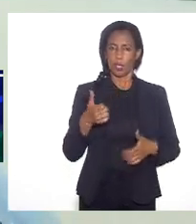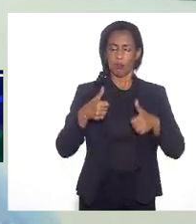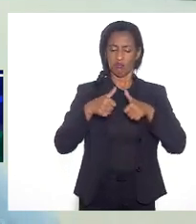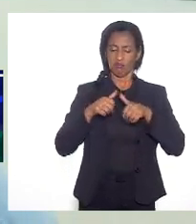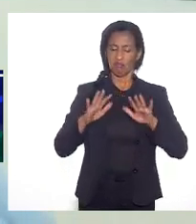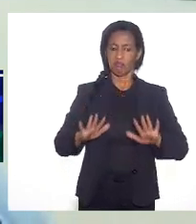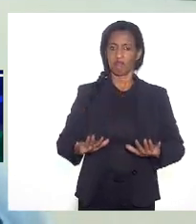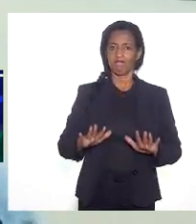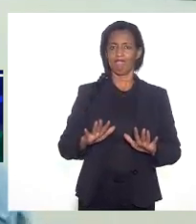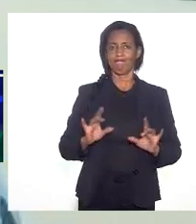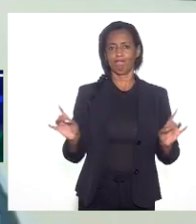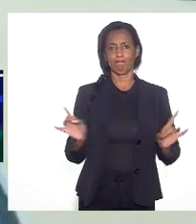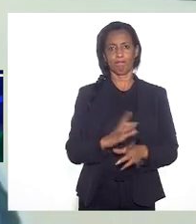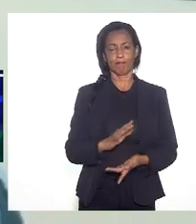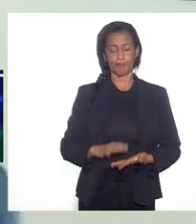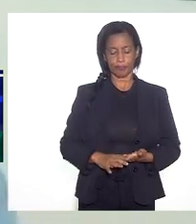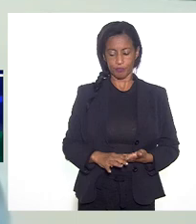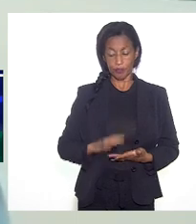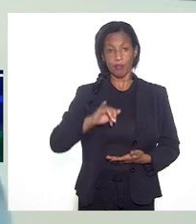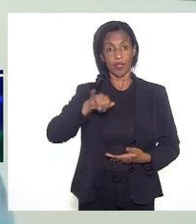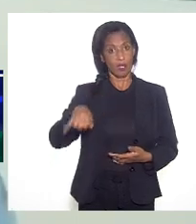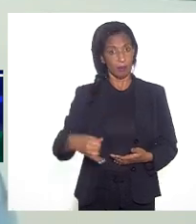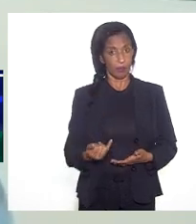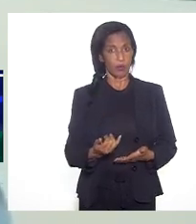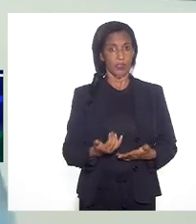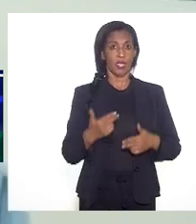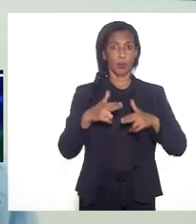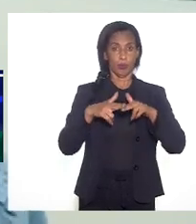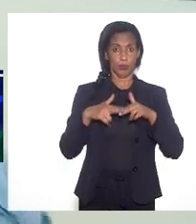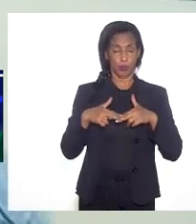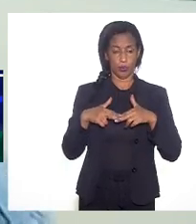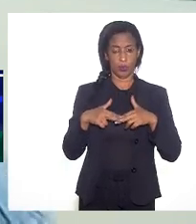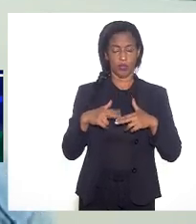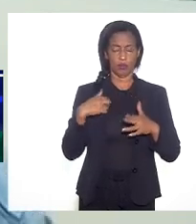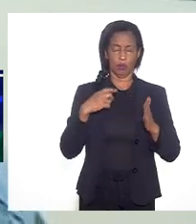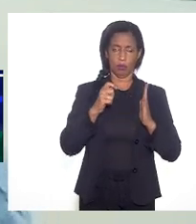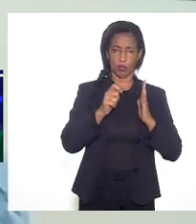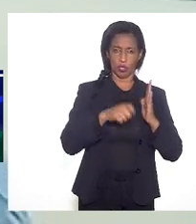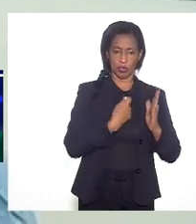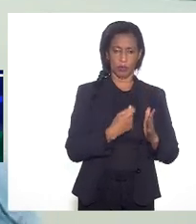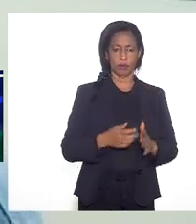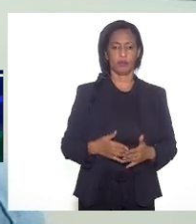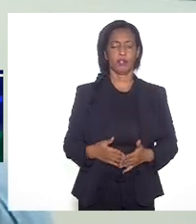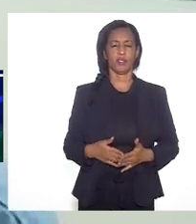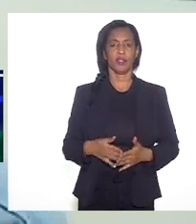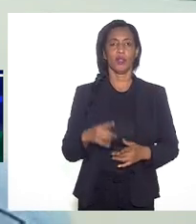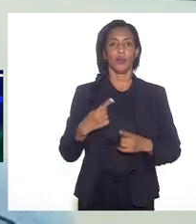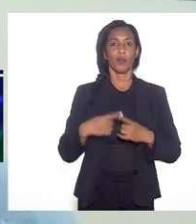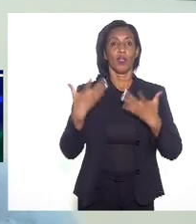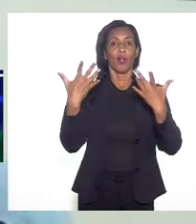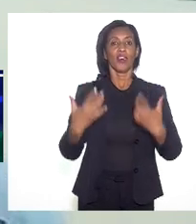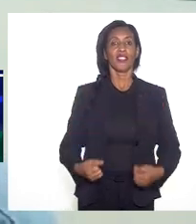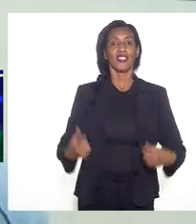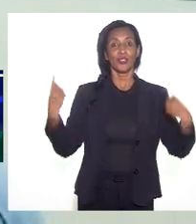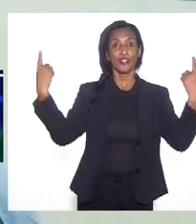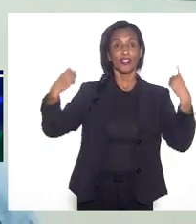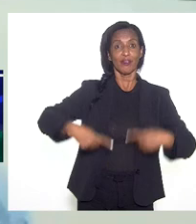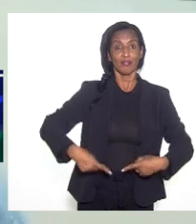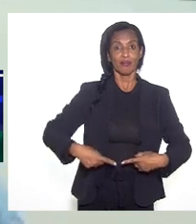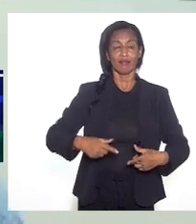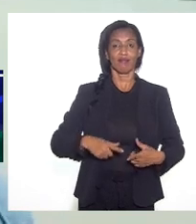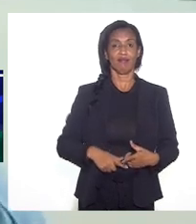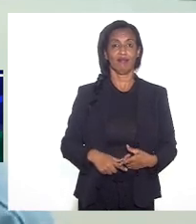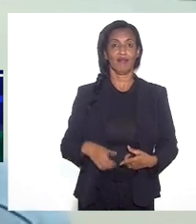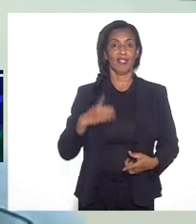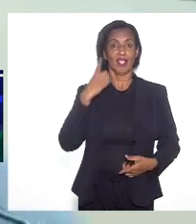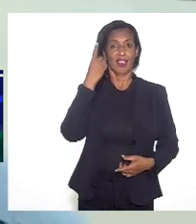isso assinalado. E aproveitar, por isso eu tinha me inscrito, porque eu aceitei um desafio